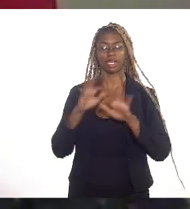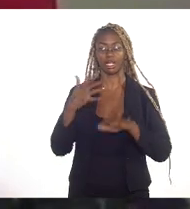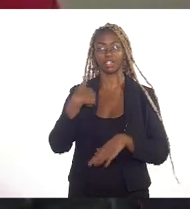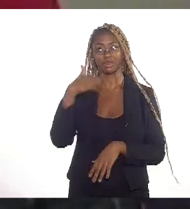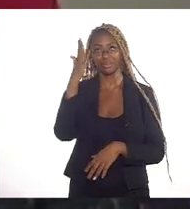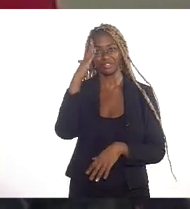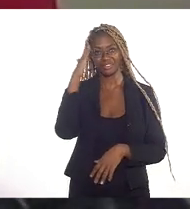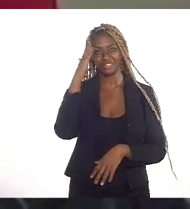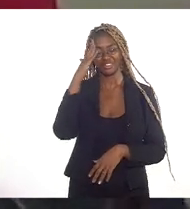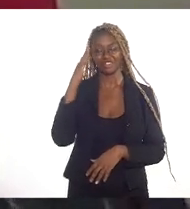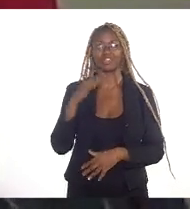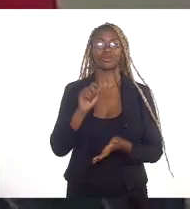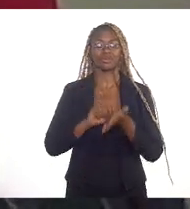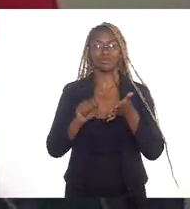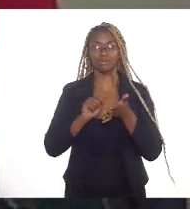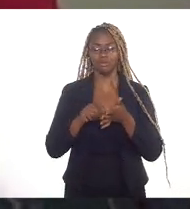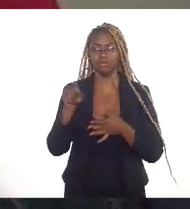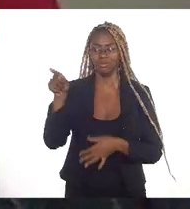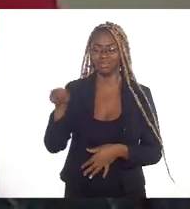autor